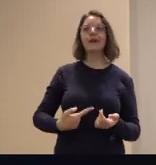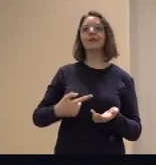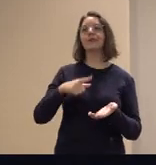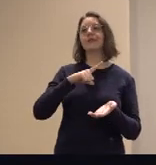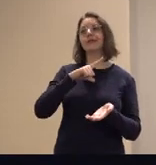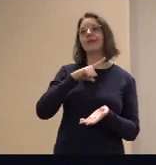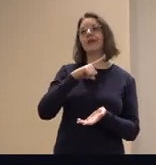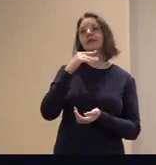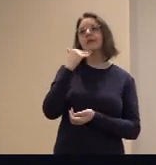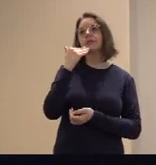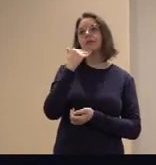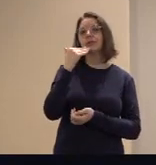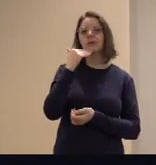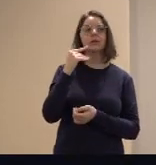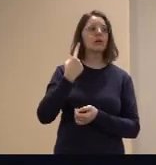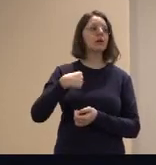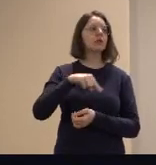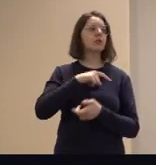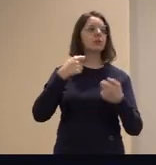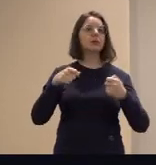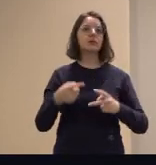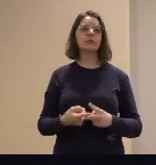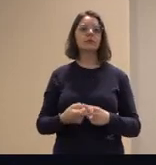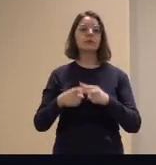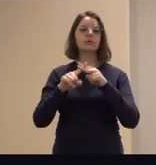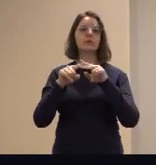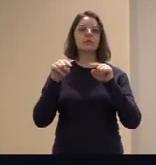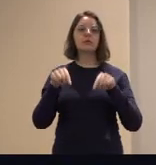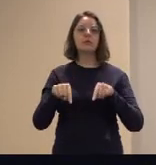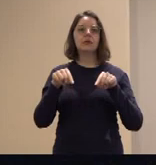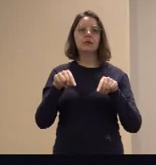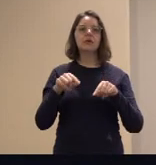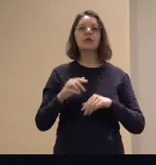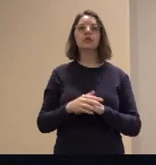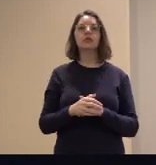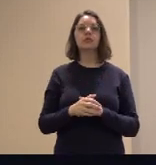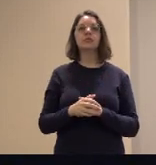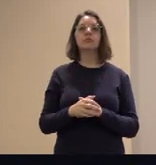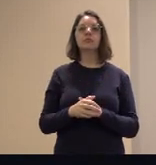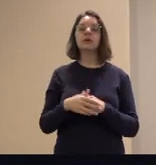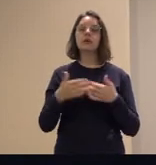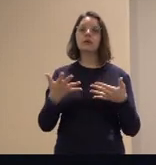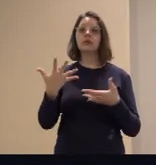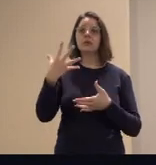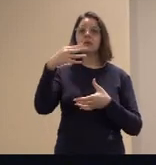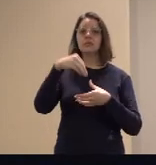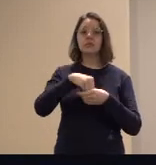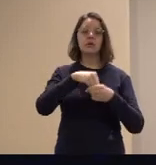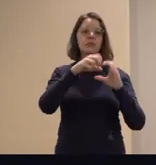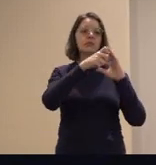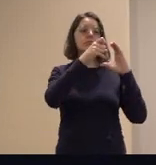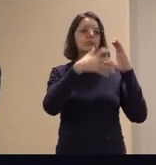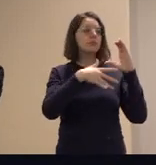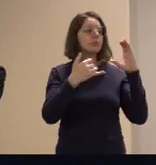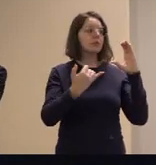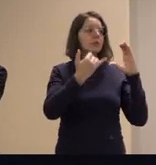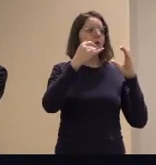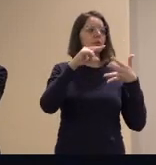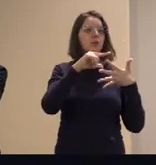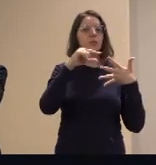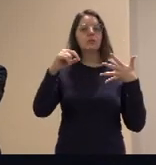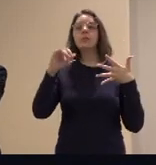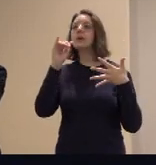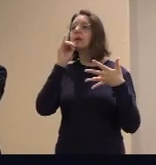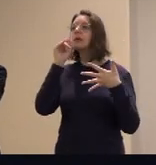precisa rever isso, e rever essas situações passa por alguns aspectos importantes, né? Um deles é a gente